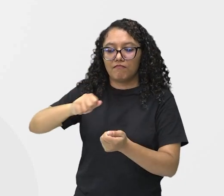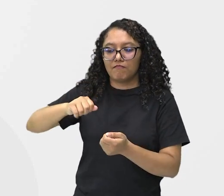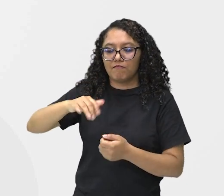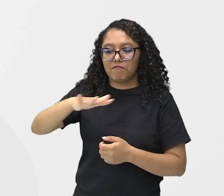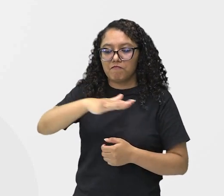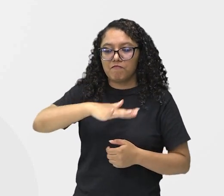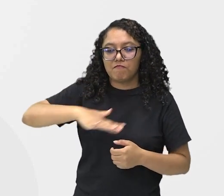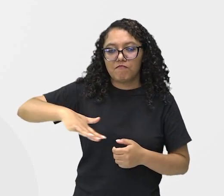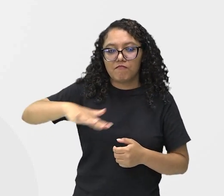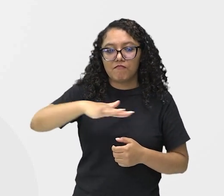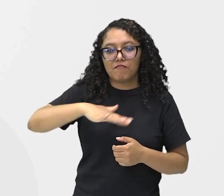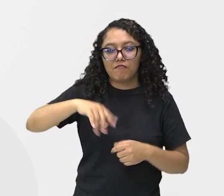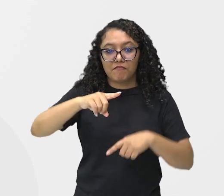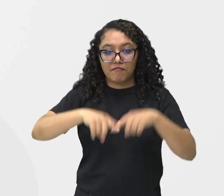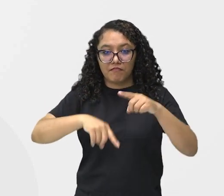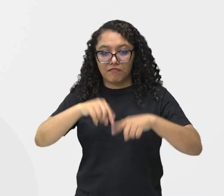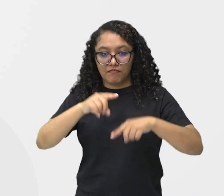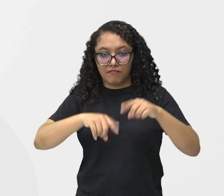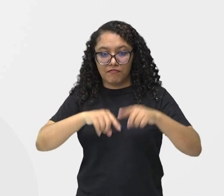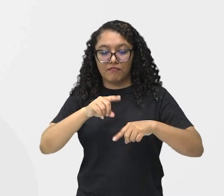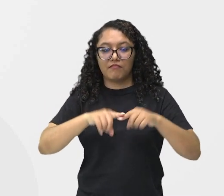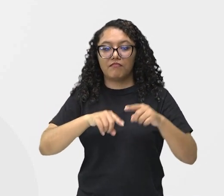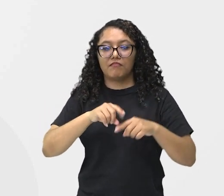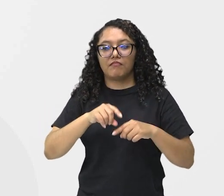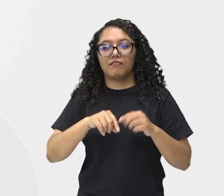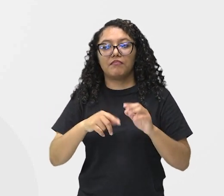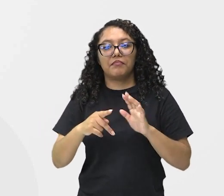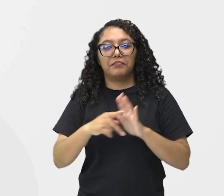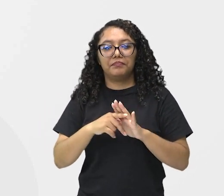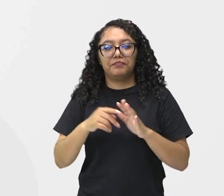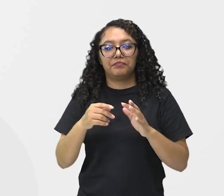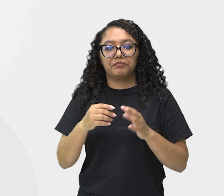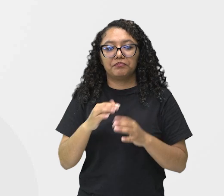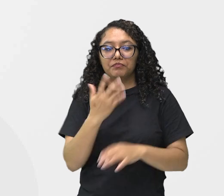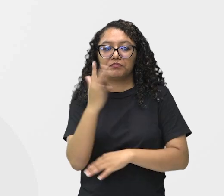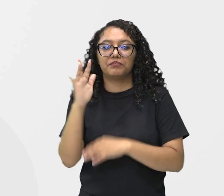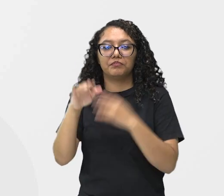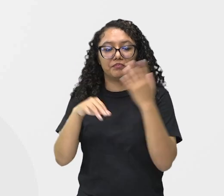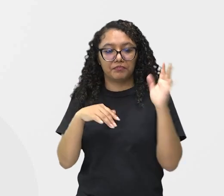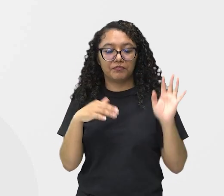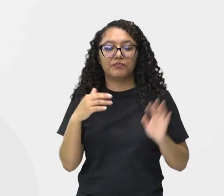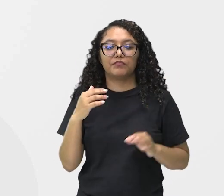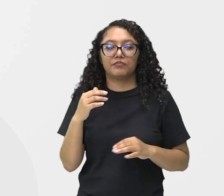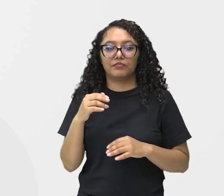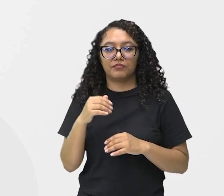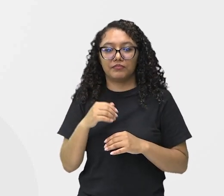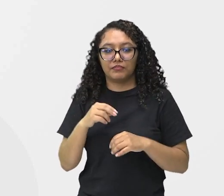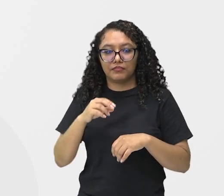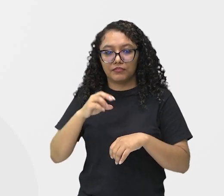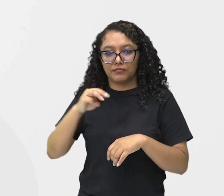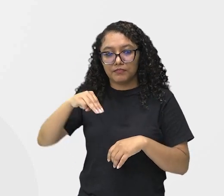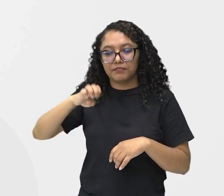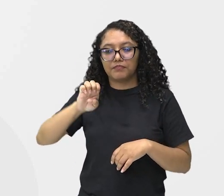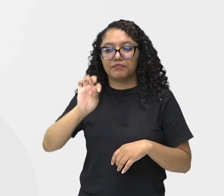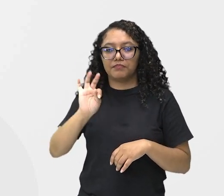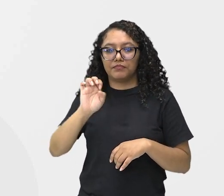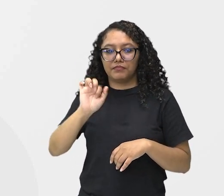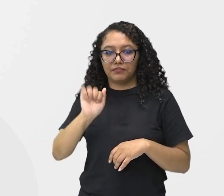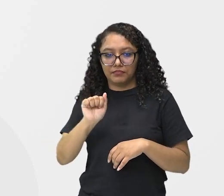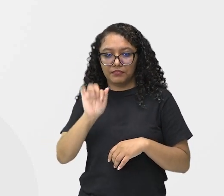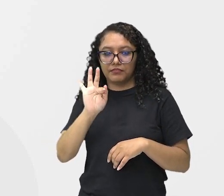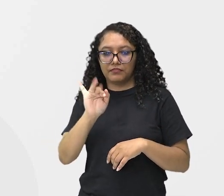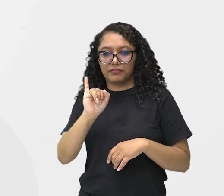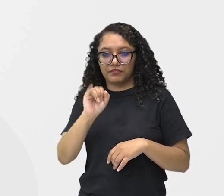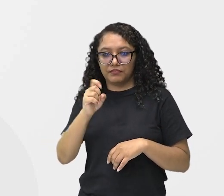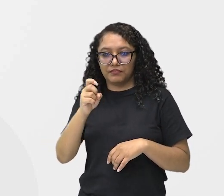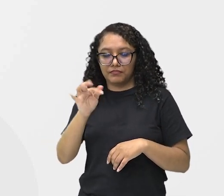Refere-se aos fenômenos de natureza metafísica. Muito bem, isso eu vou explicar para vocês agora. Vamos lá, acompanhem